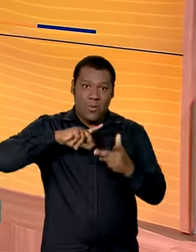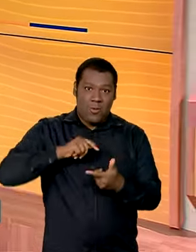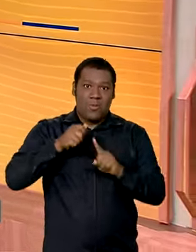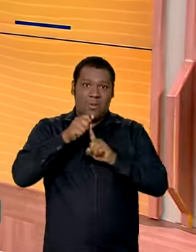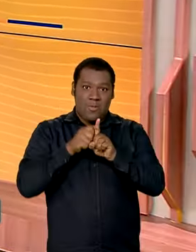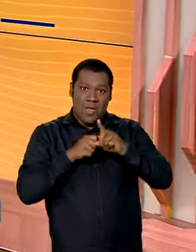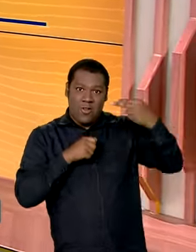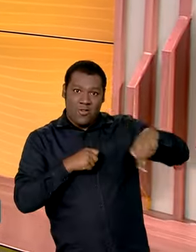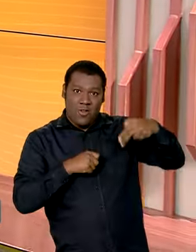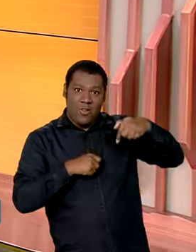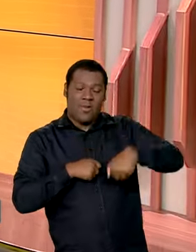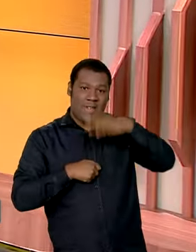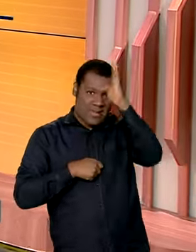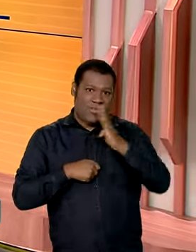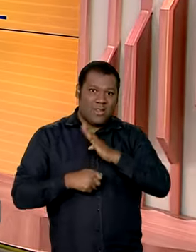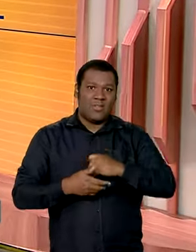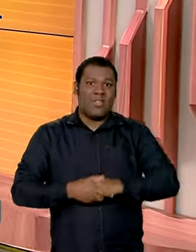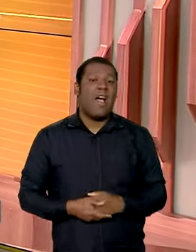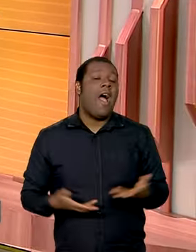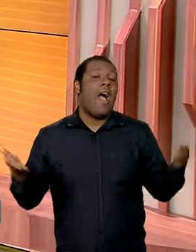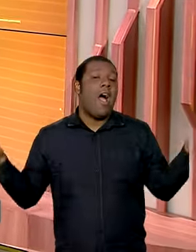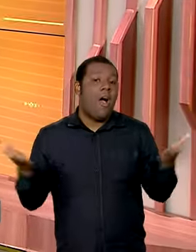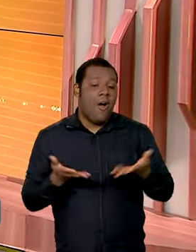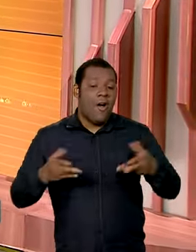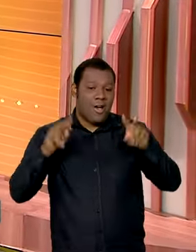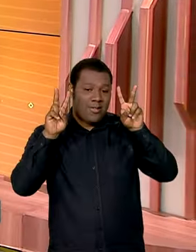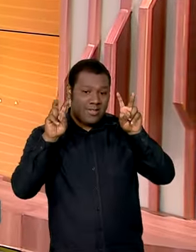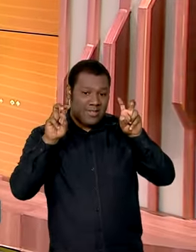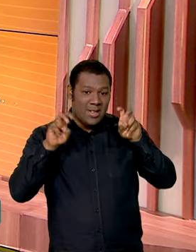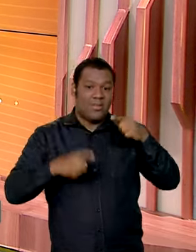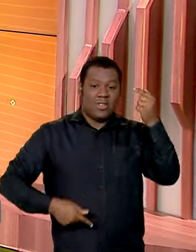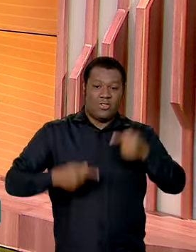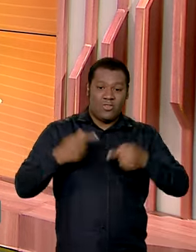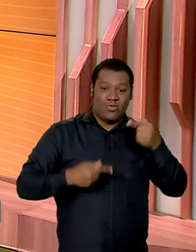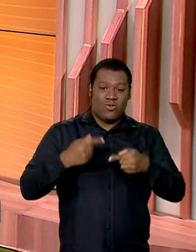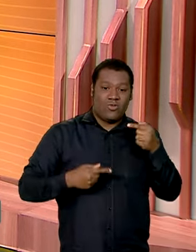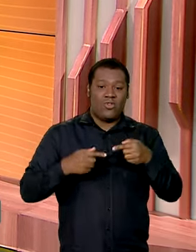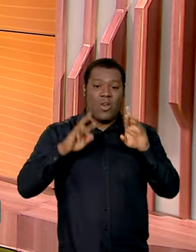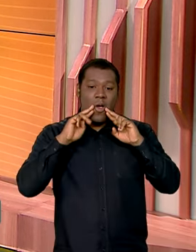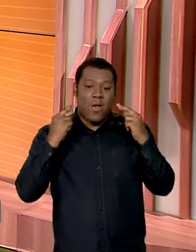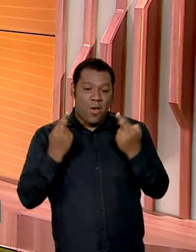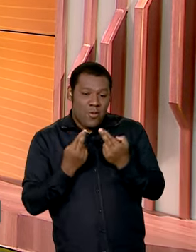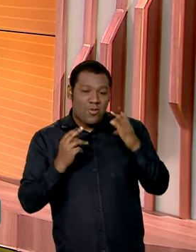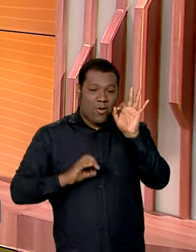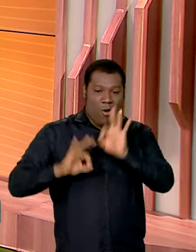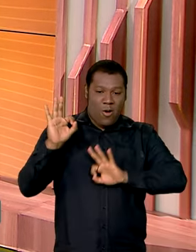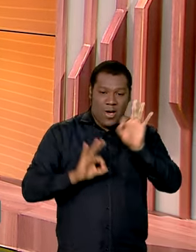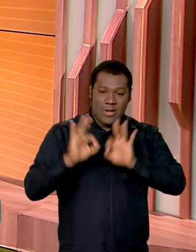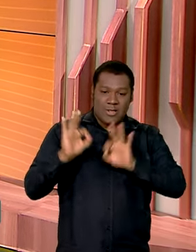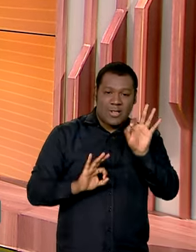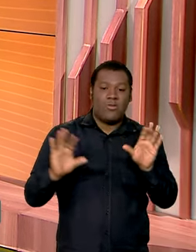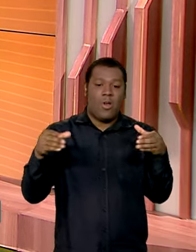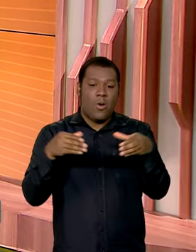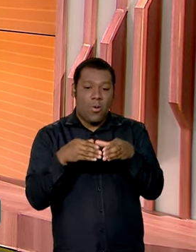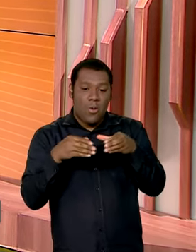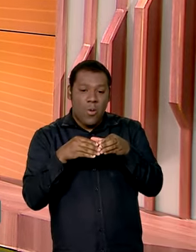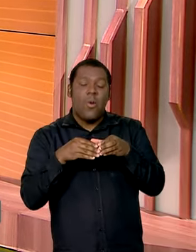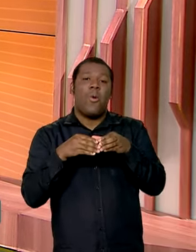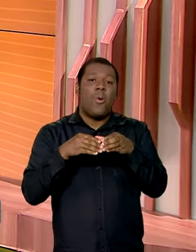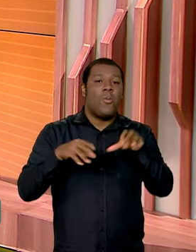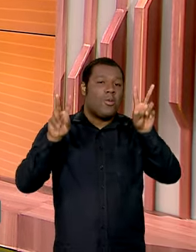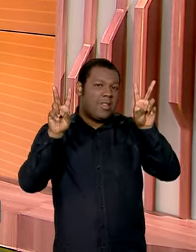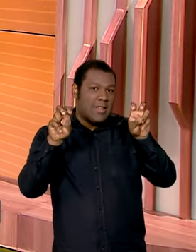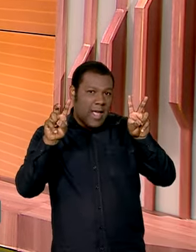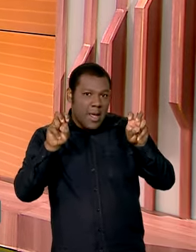Brasil. Por enquanto, o assunto tem sido debatido nas reuniões preparatórias do Grupo de Trabalho sobre Economia